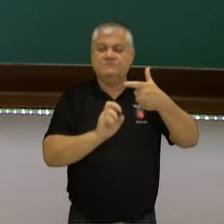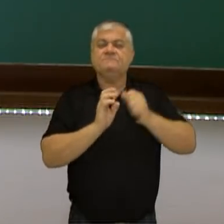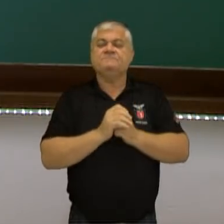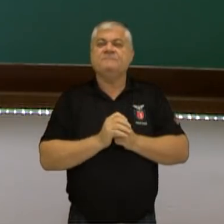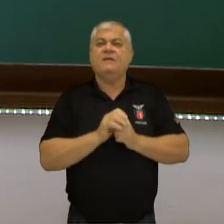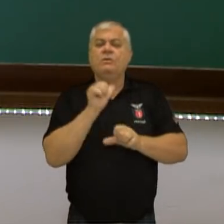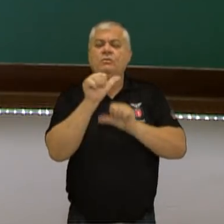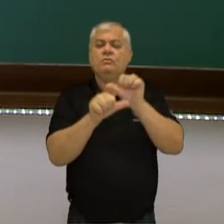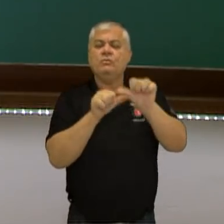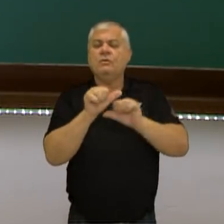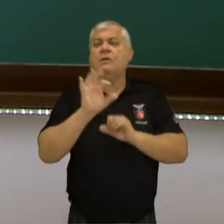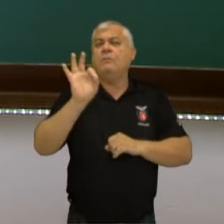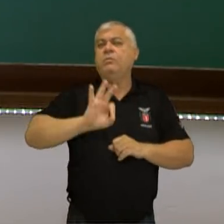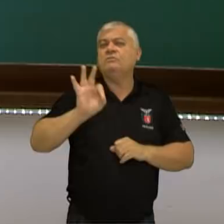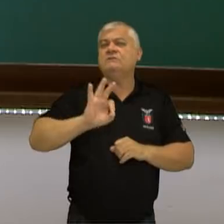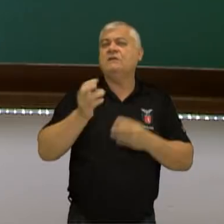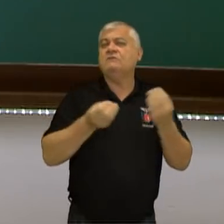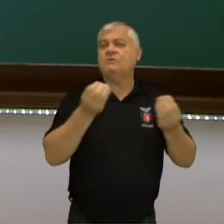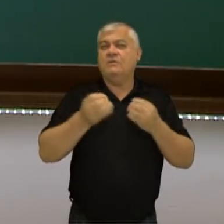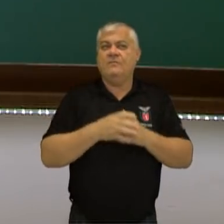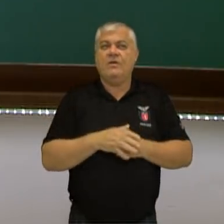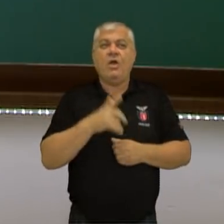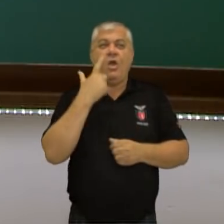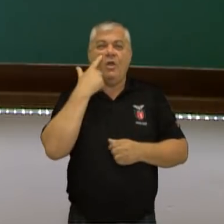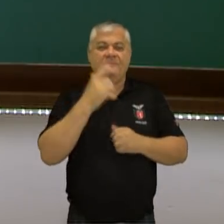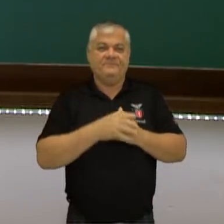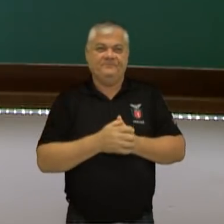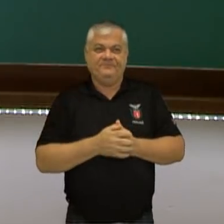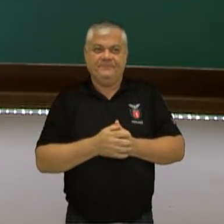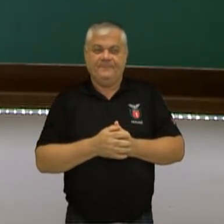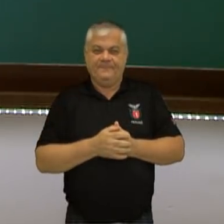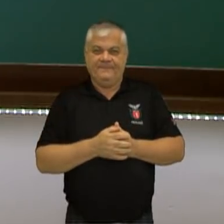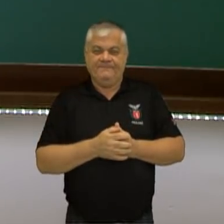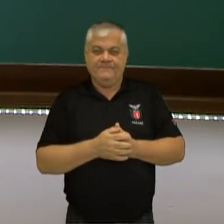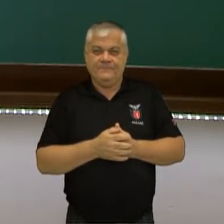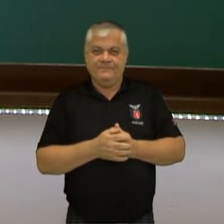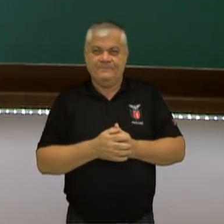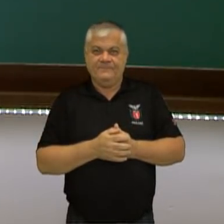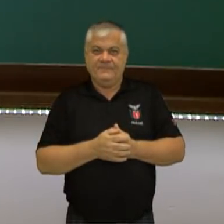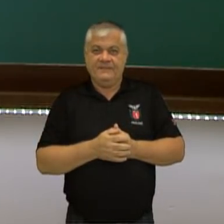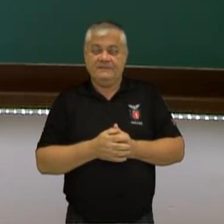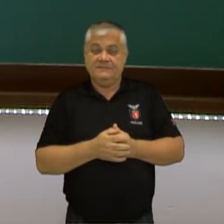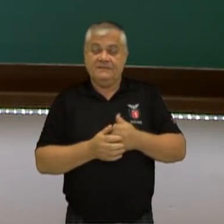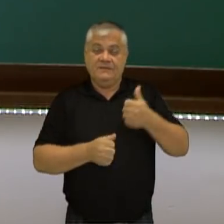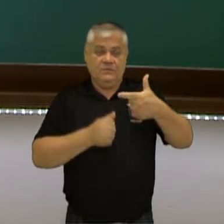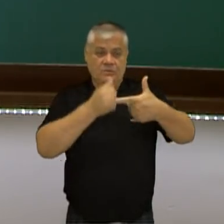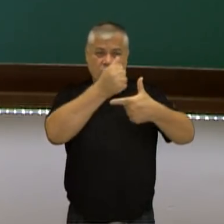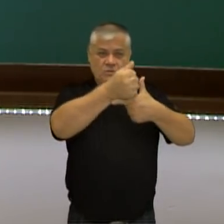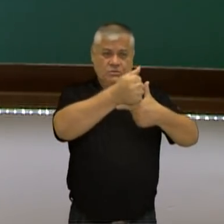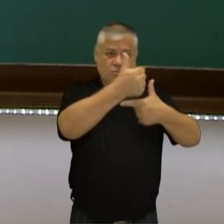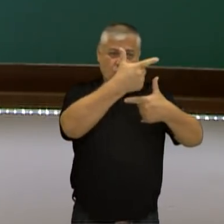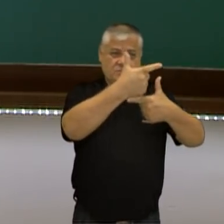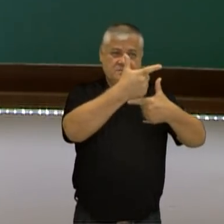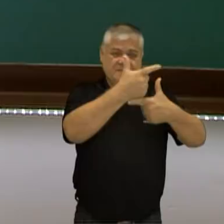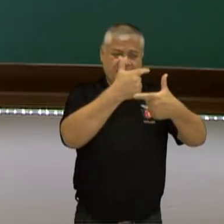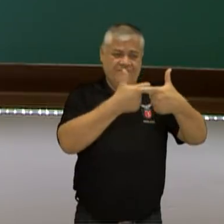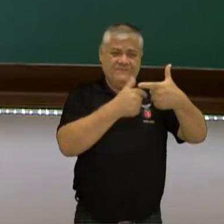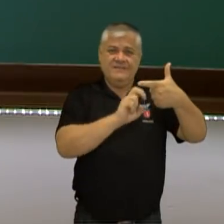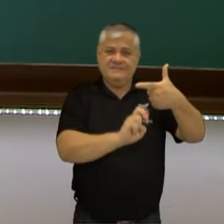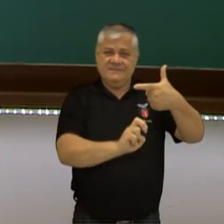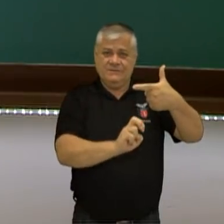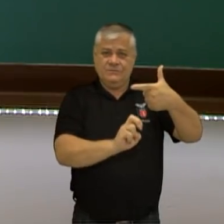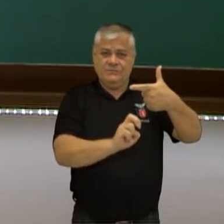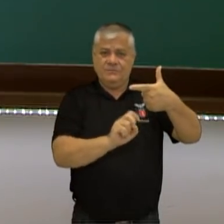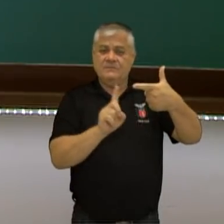aqui em porcentagem? Confere o meu truque. Eu preciso de uma fração equivalente a